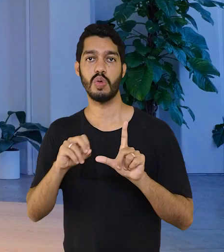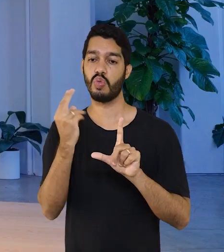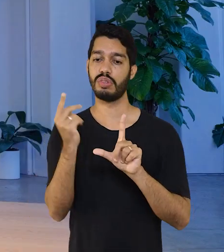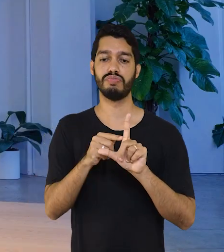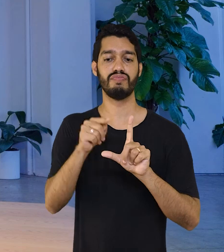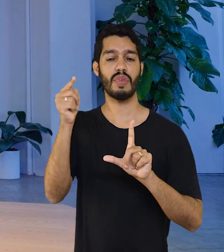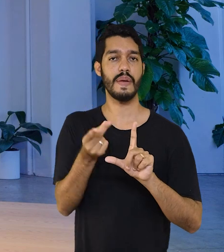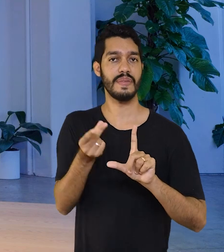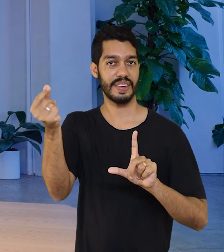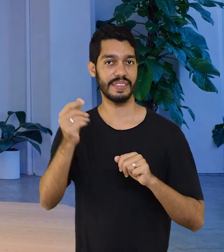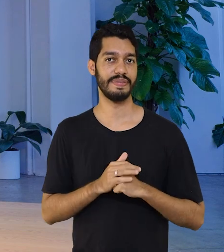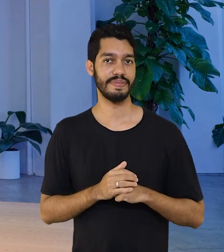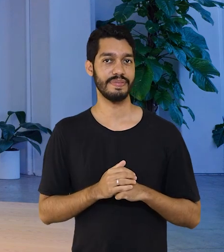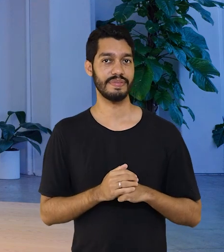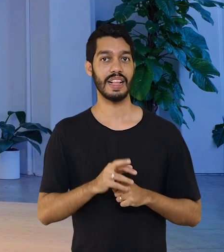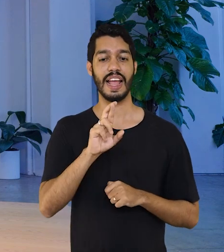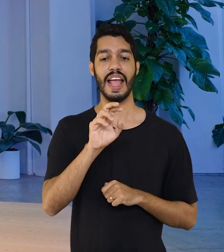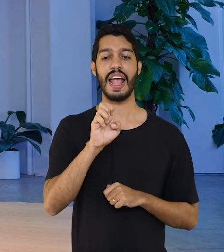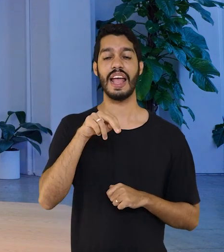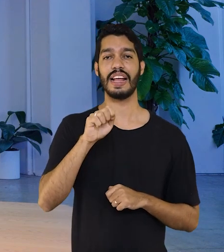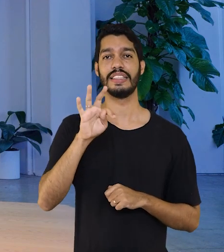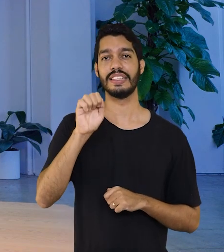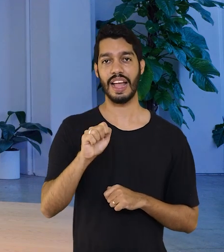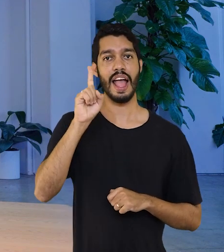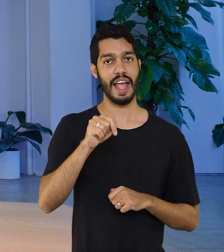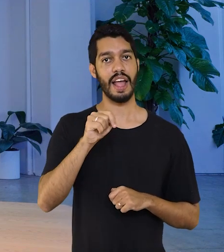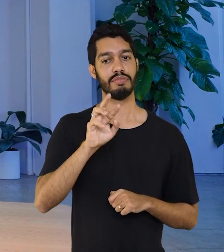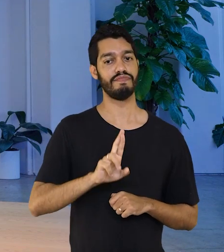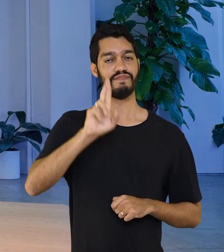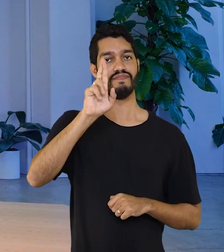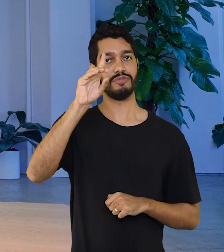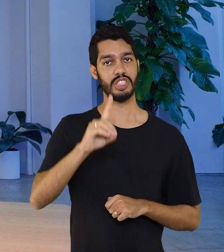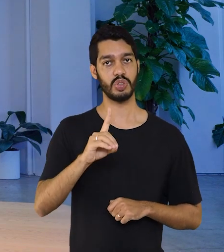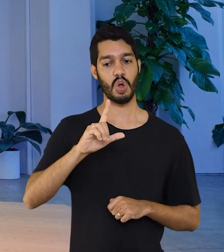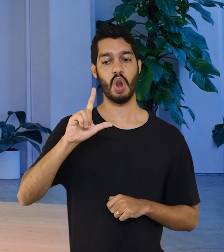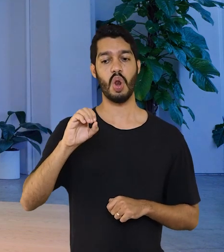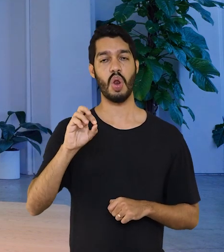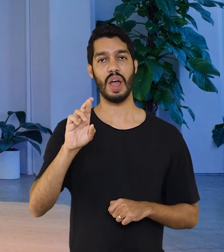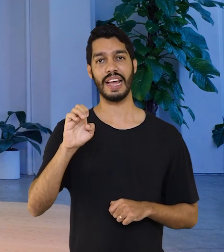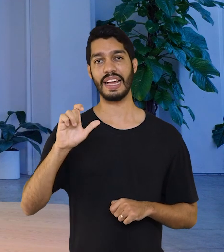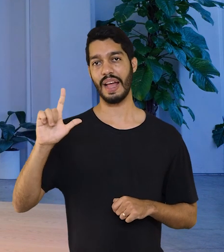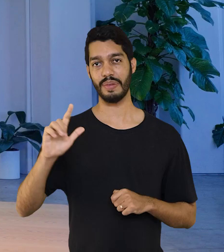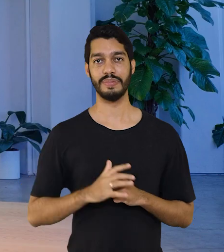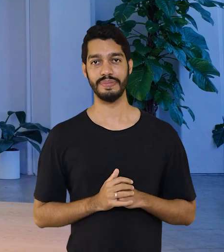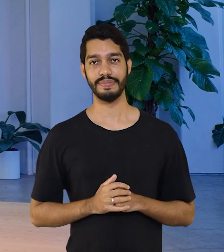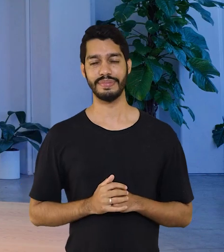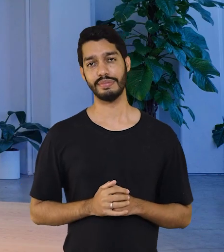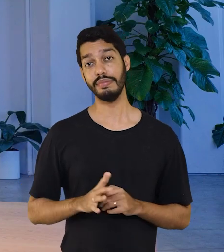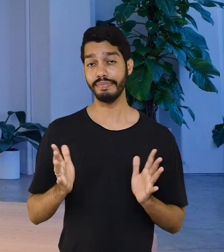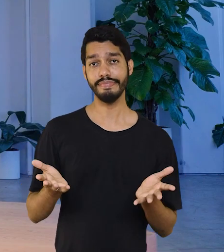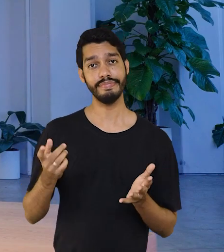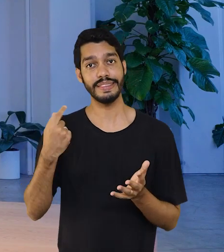não? Boa. Renata é diretora da L'Oréal. Boa, tudo bem. Na verdade, o que a gente vê é um uso